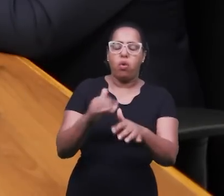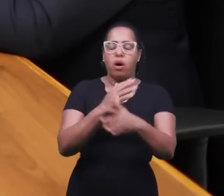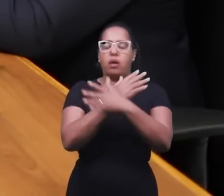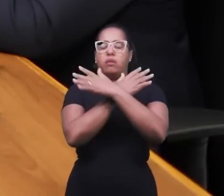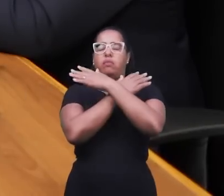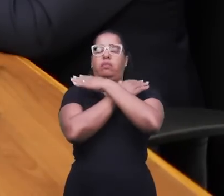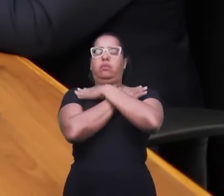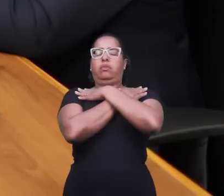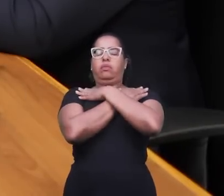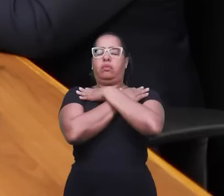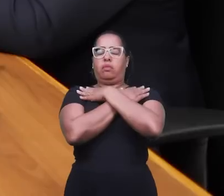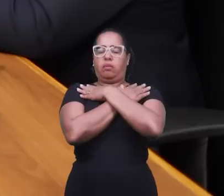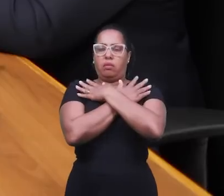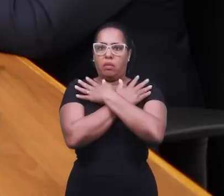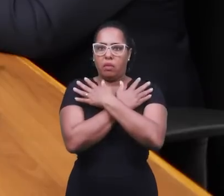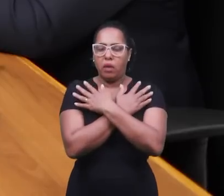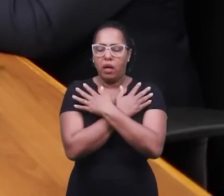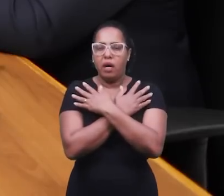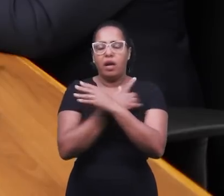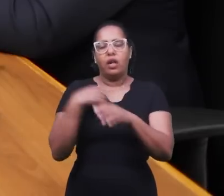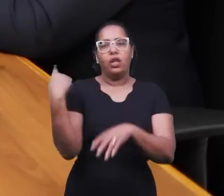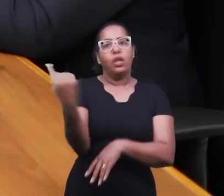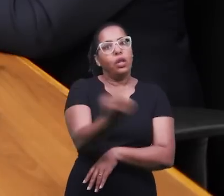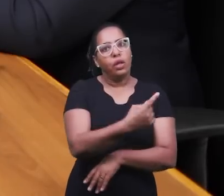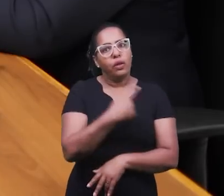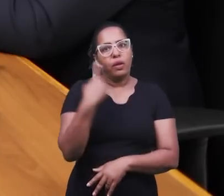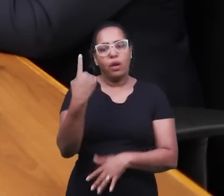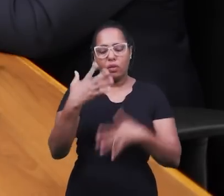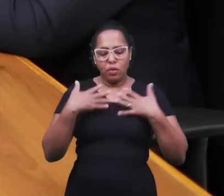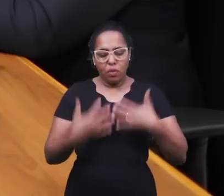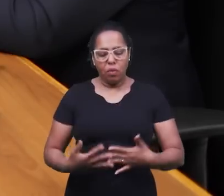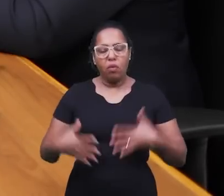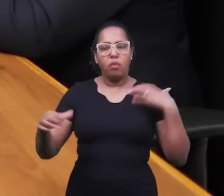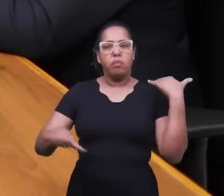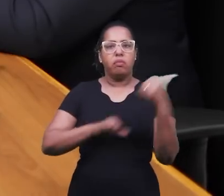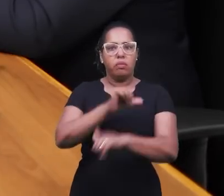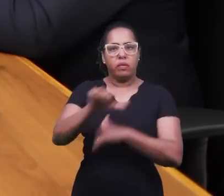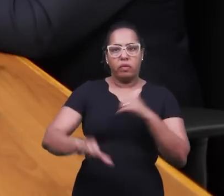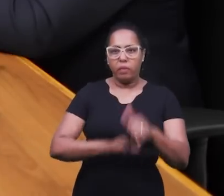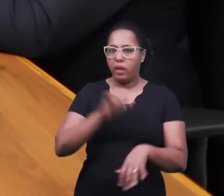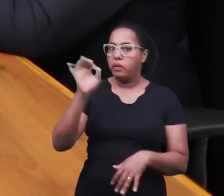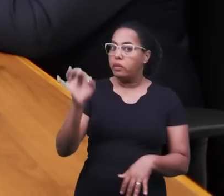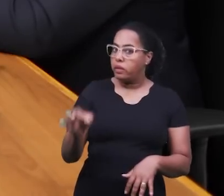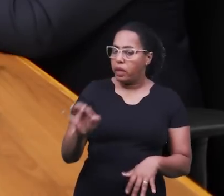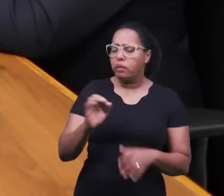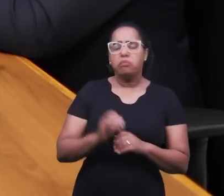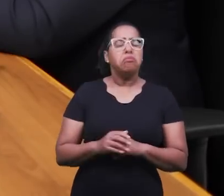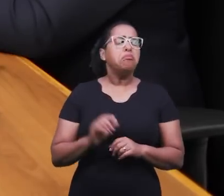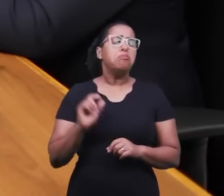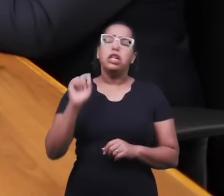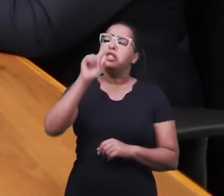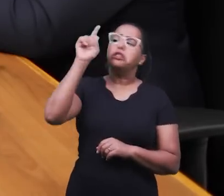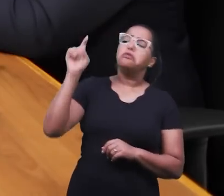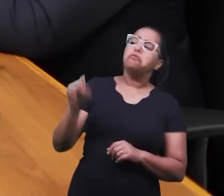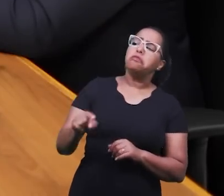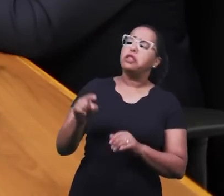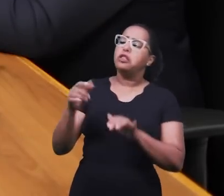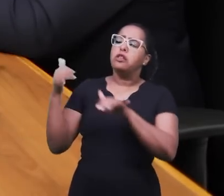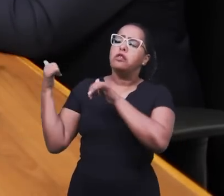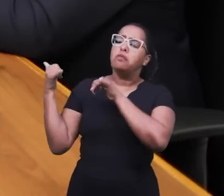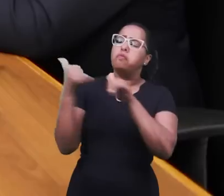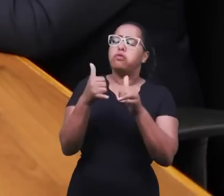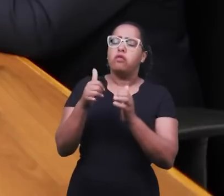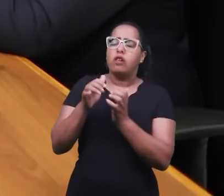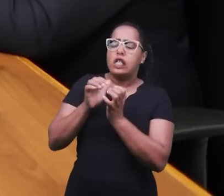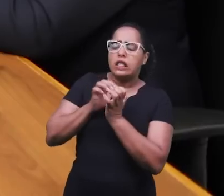mortos ressuscitarão incorruptíveis e nós seremos transformados. Expressão de Paulo. Então, que toque de trombetas, que